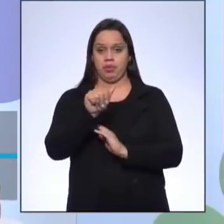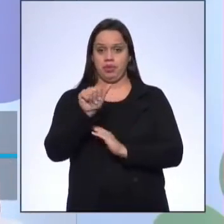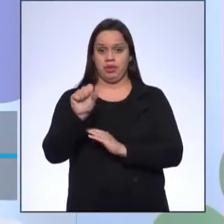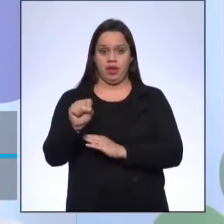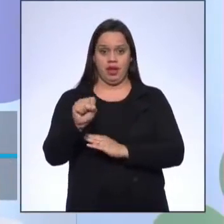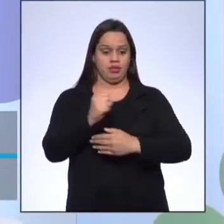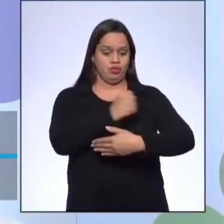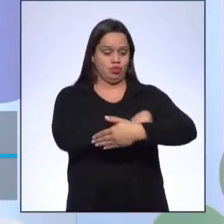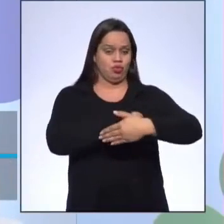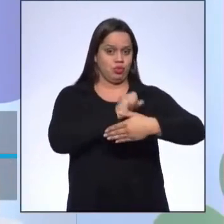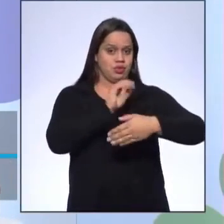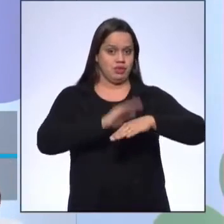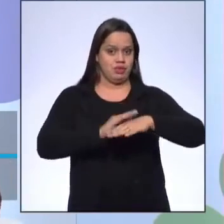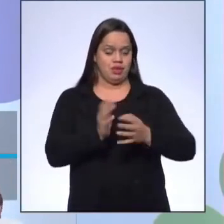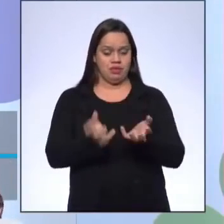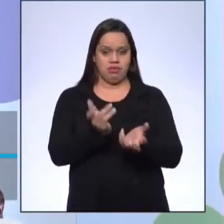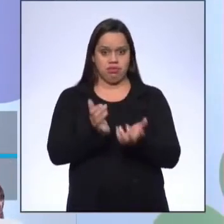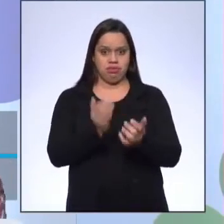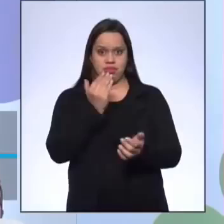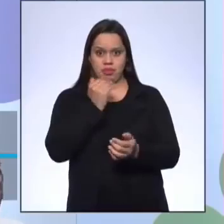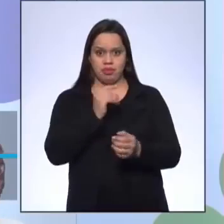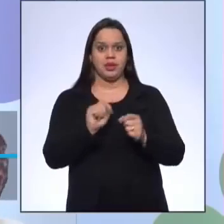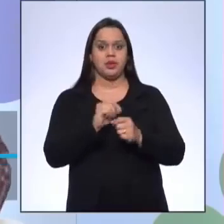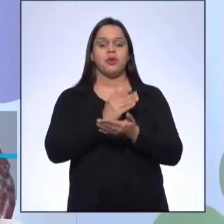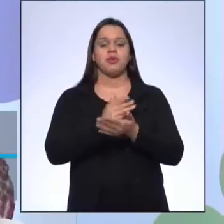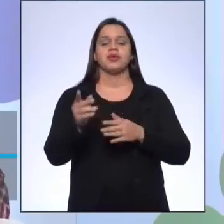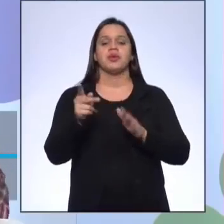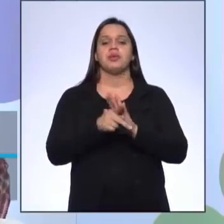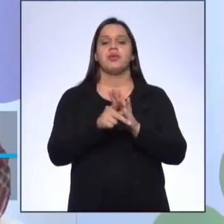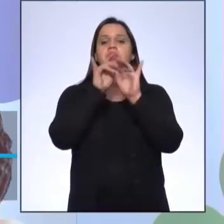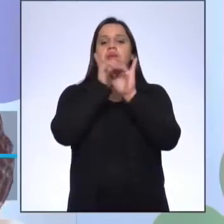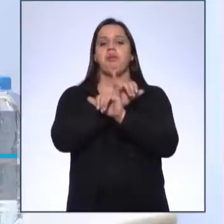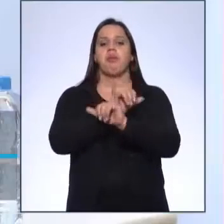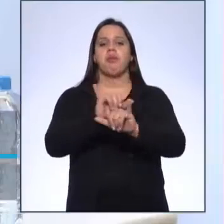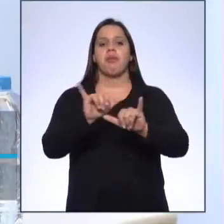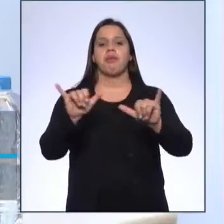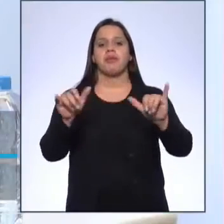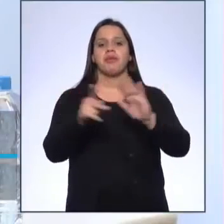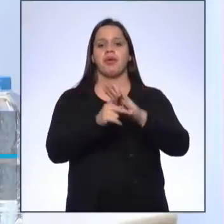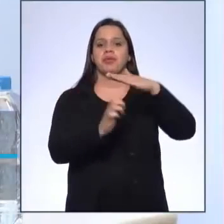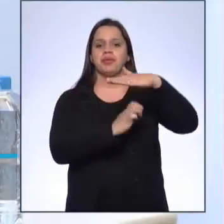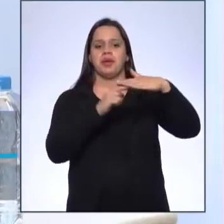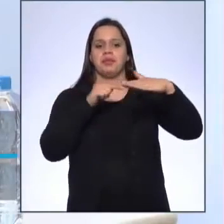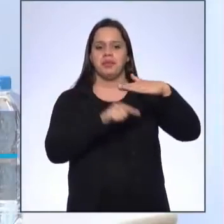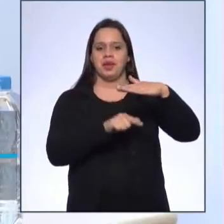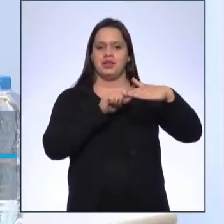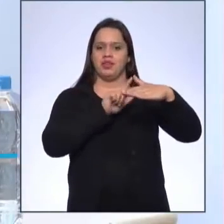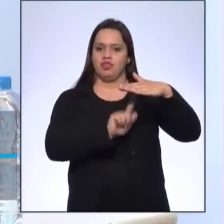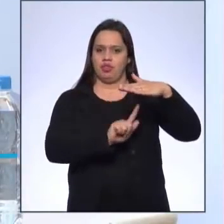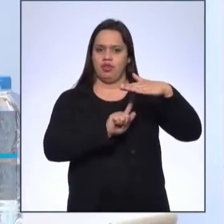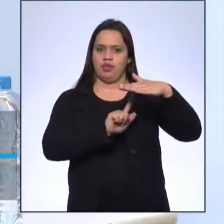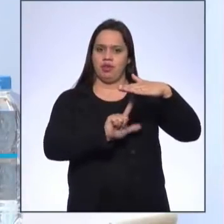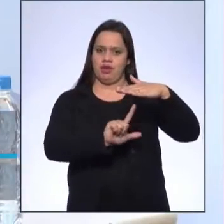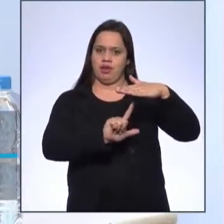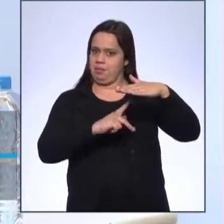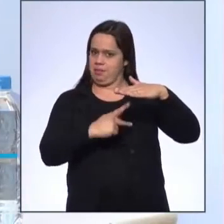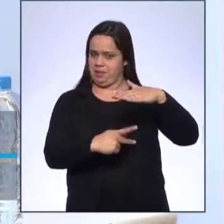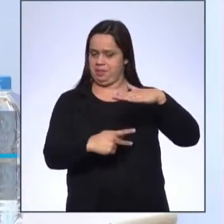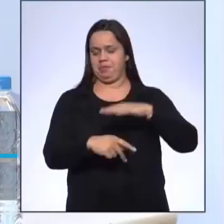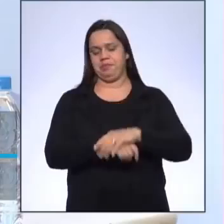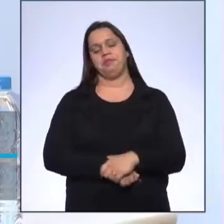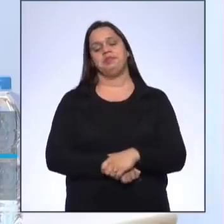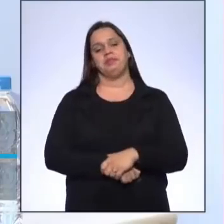né, como aí uma propaganda dessa companhia, tá? Então eles citaram bastante isso. Pessoal, era isso